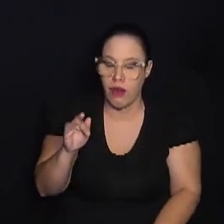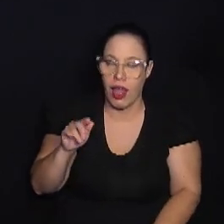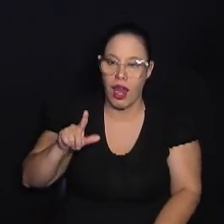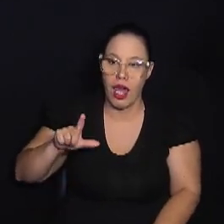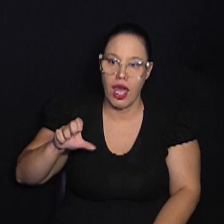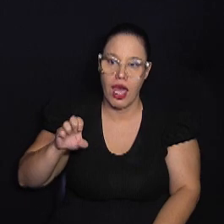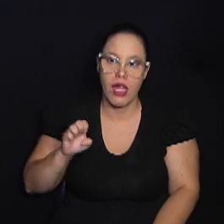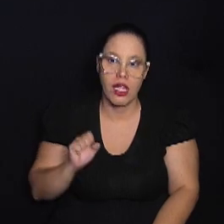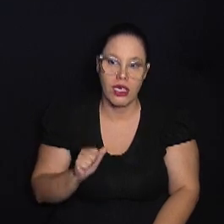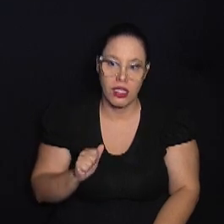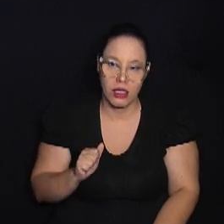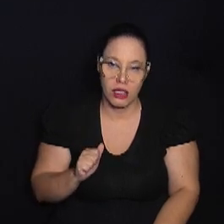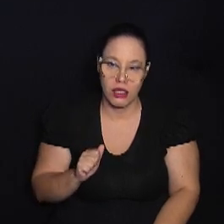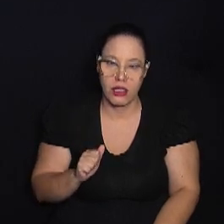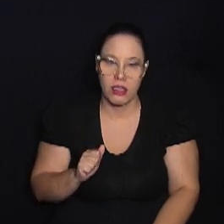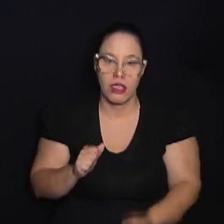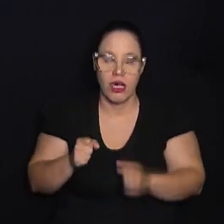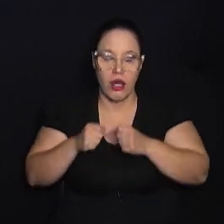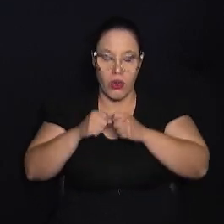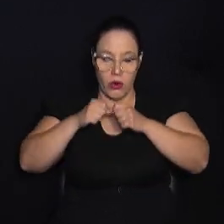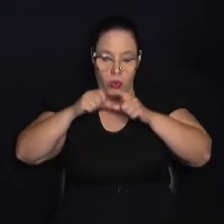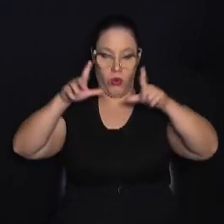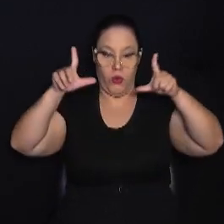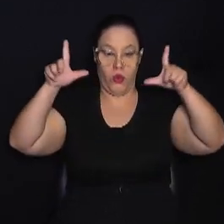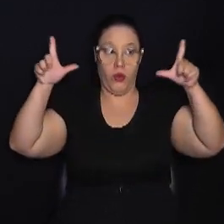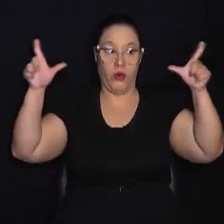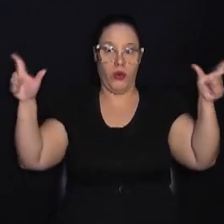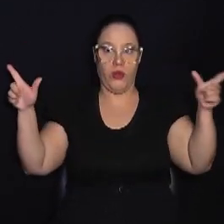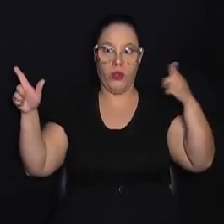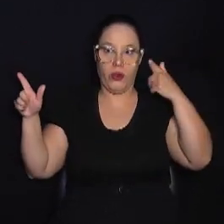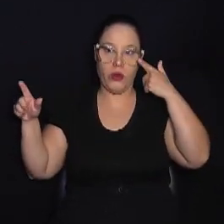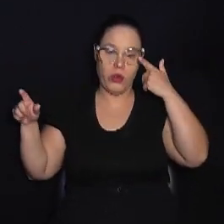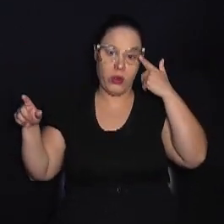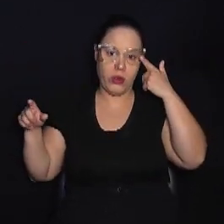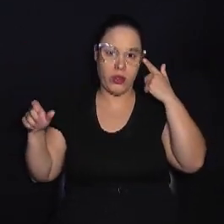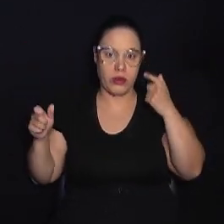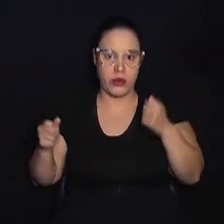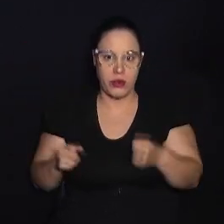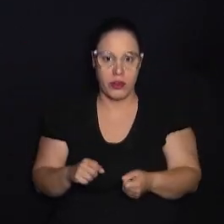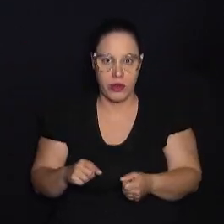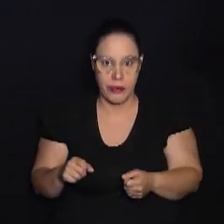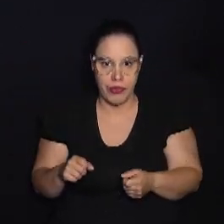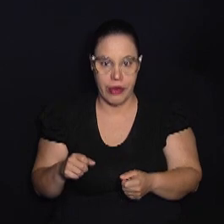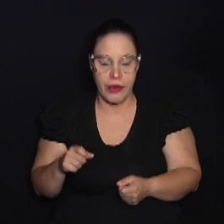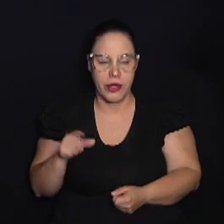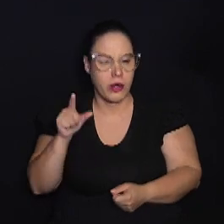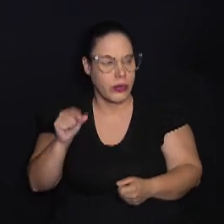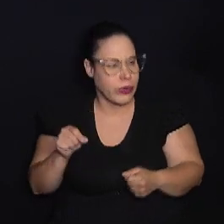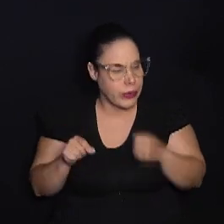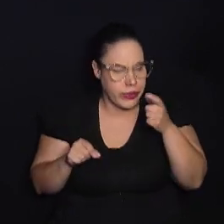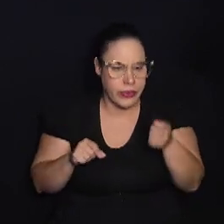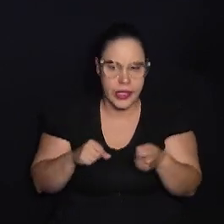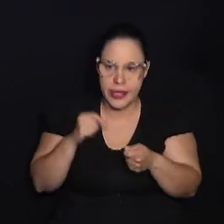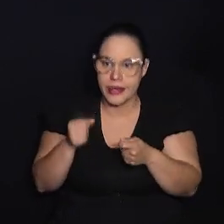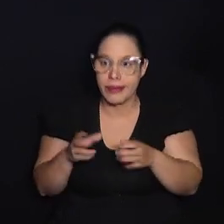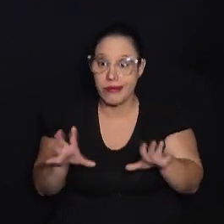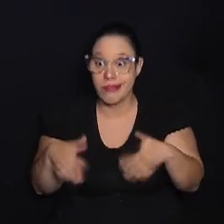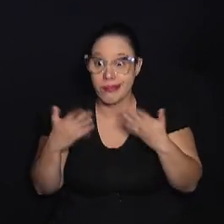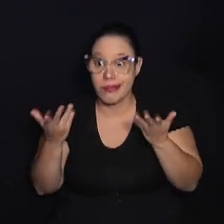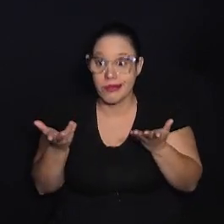um leque imenso de possibilidades de causas. E você tem que sempre procurar qual que é a causa. Então, o ideal é você